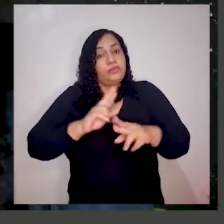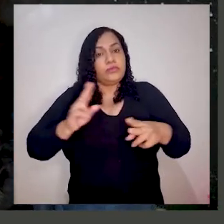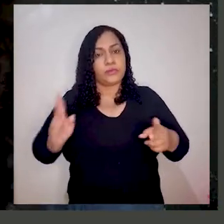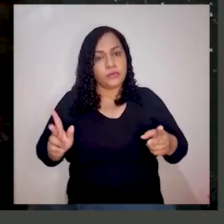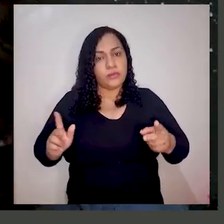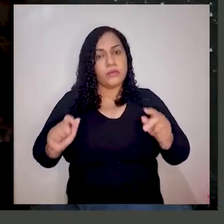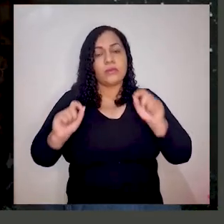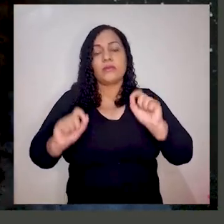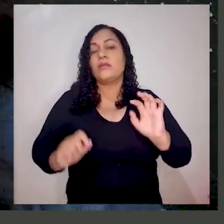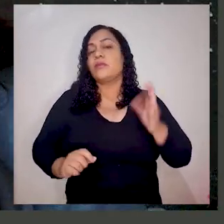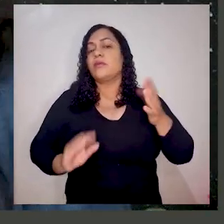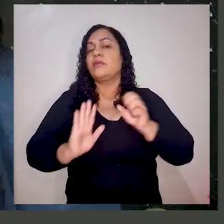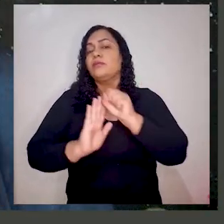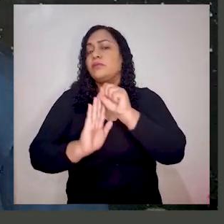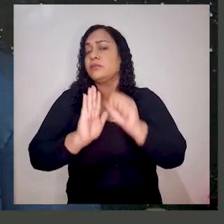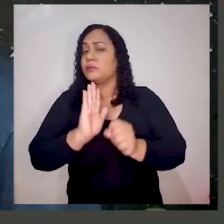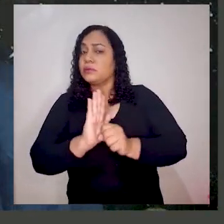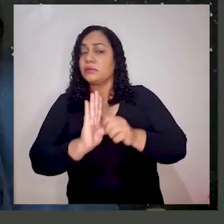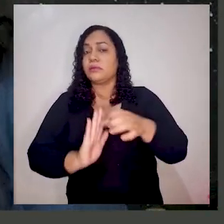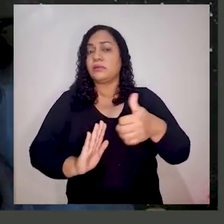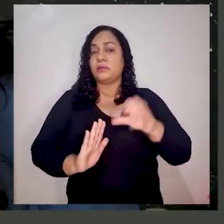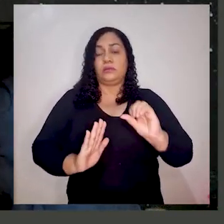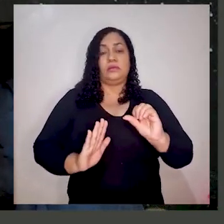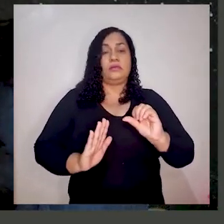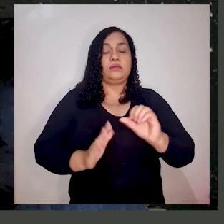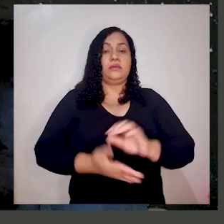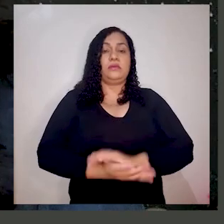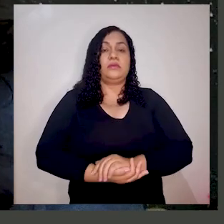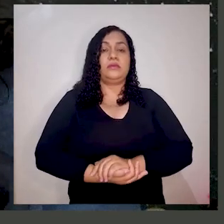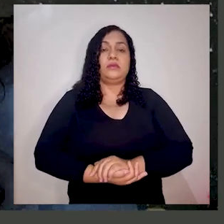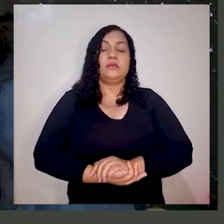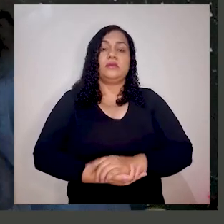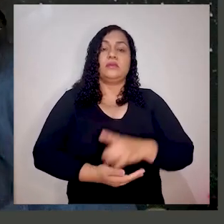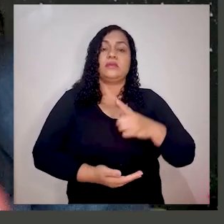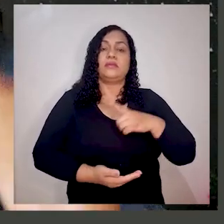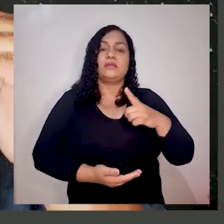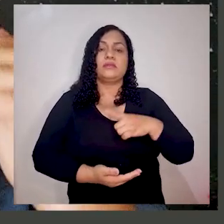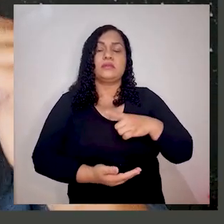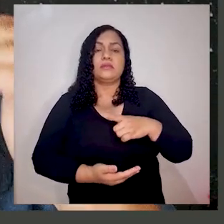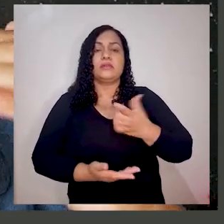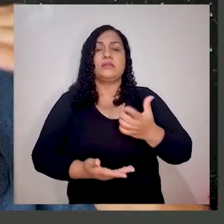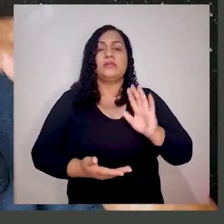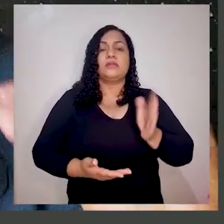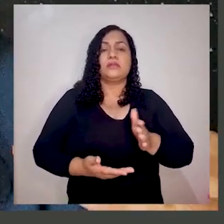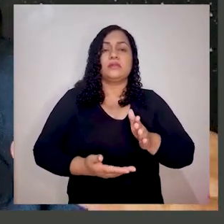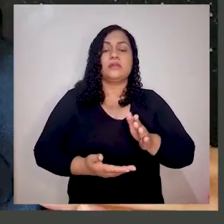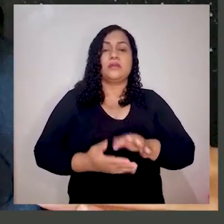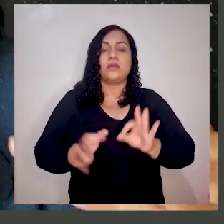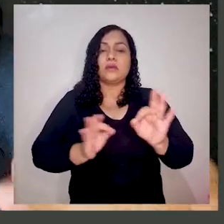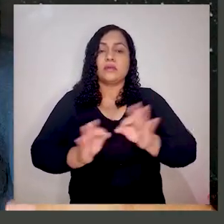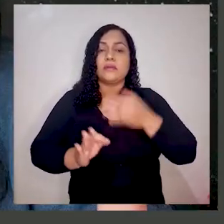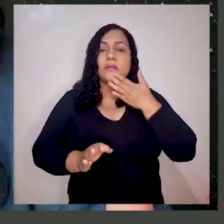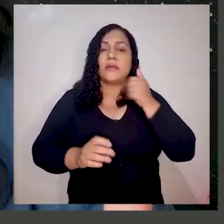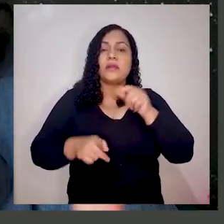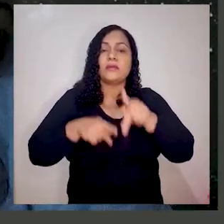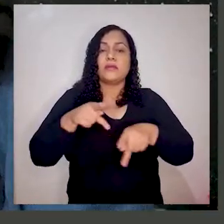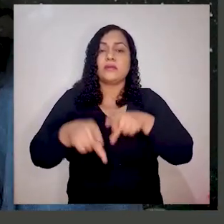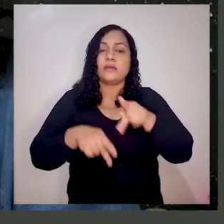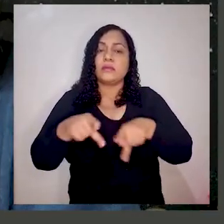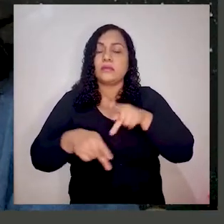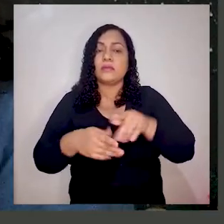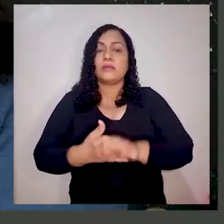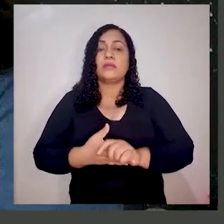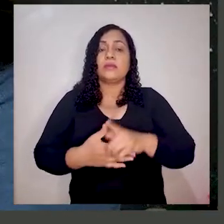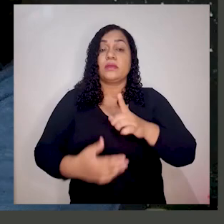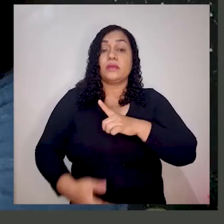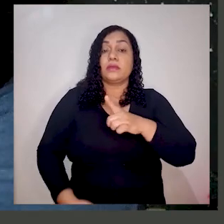mais dessa forma. O que acontece? No século XIX, existia ali um certo equilíbrio populacional. Por quê? Porque